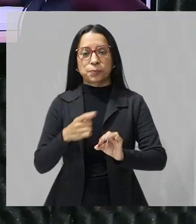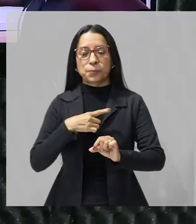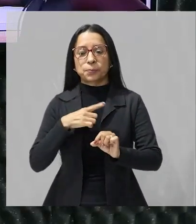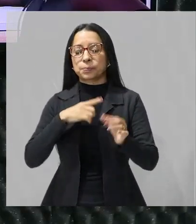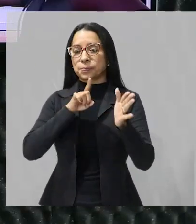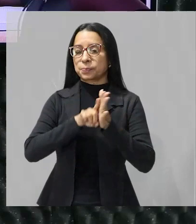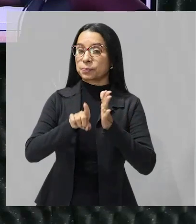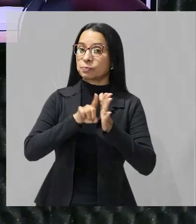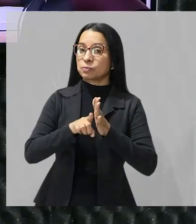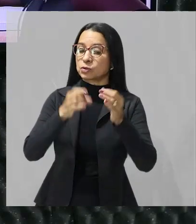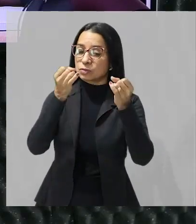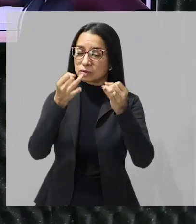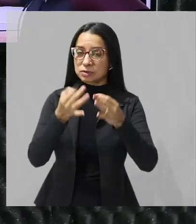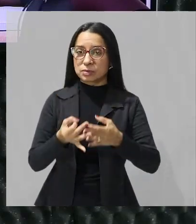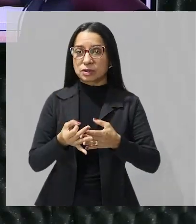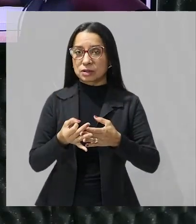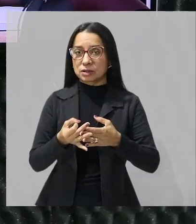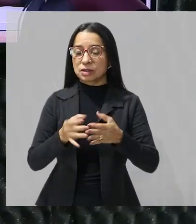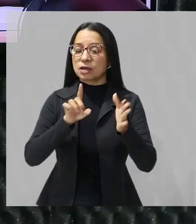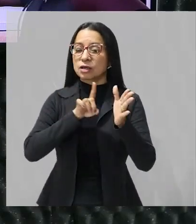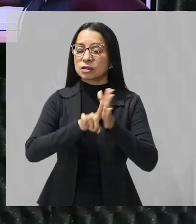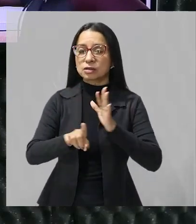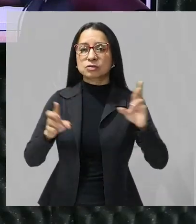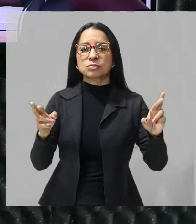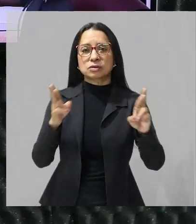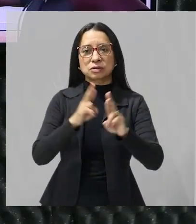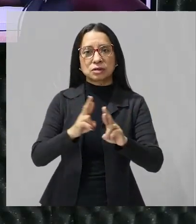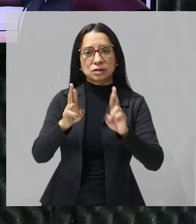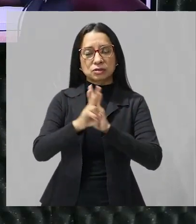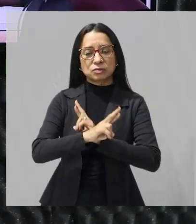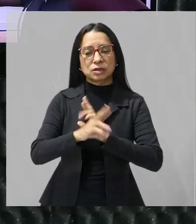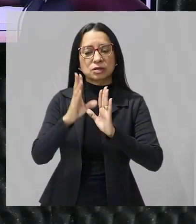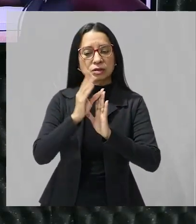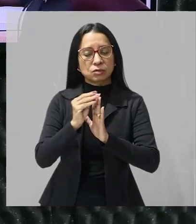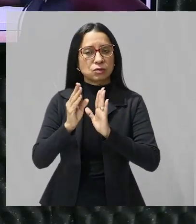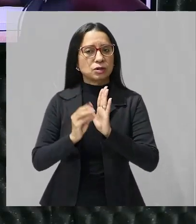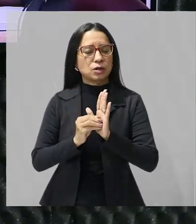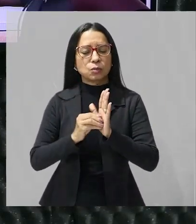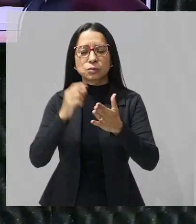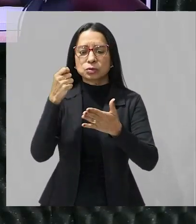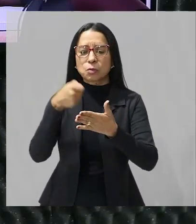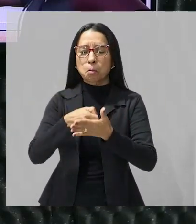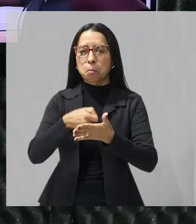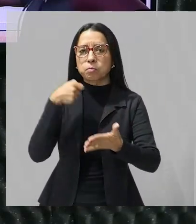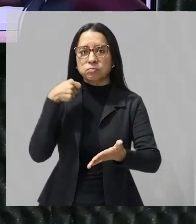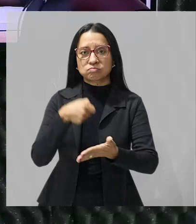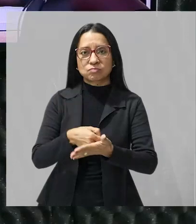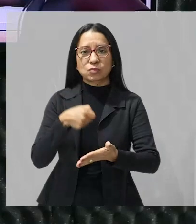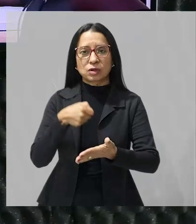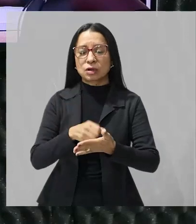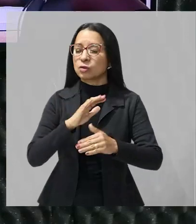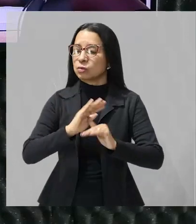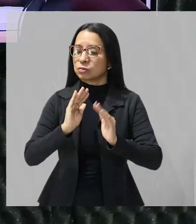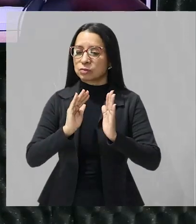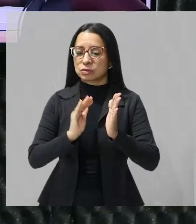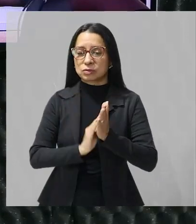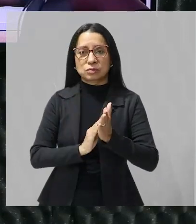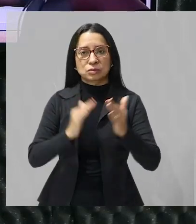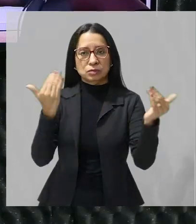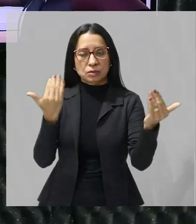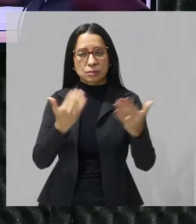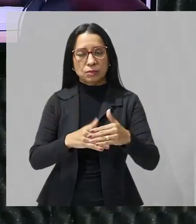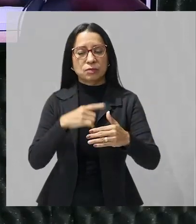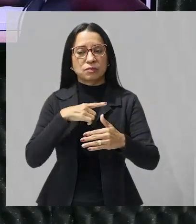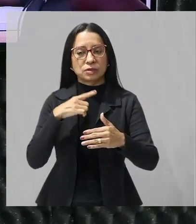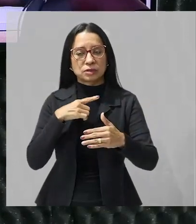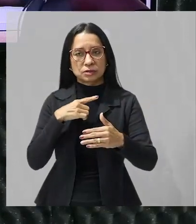essas questões estão relacionadas a conteúdos que são cobrados demais. Toda edição sempre tem questões